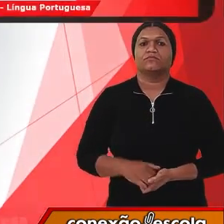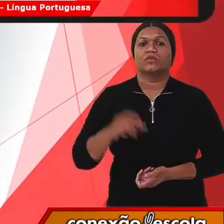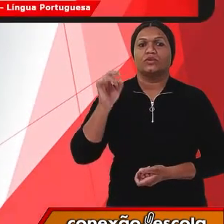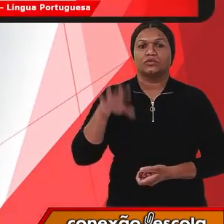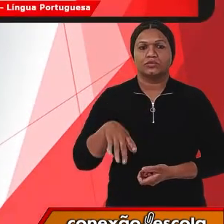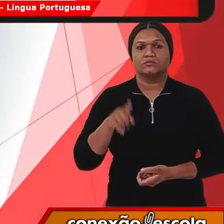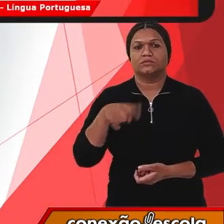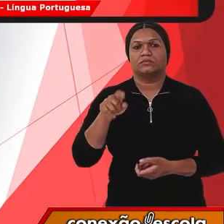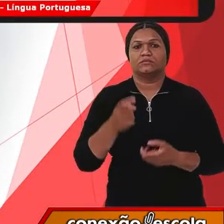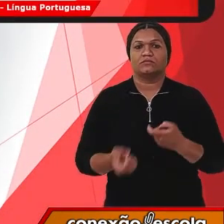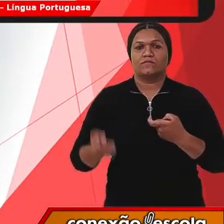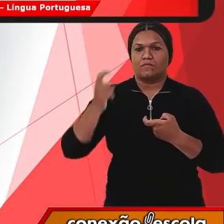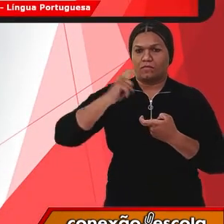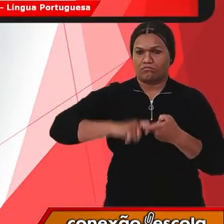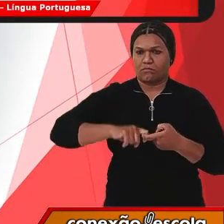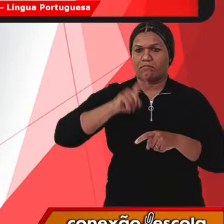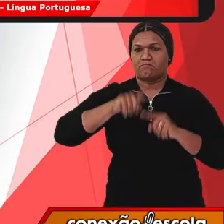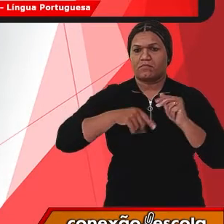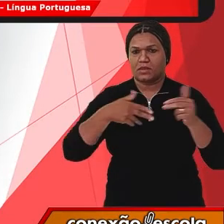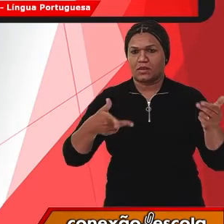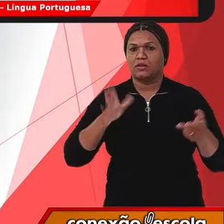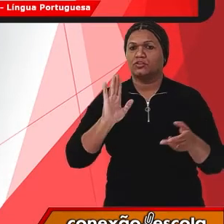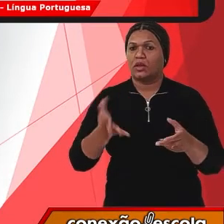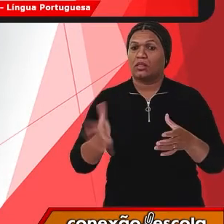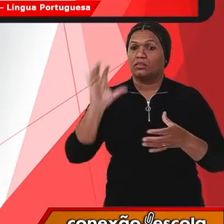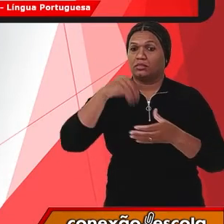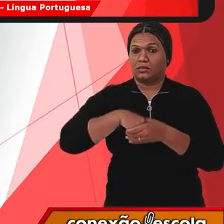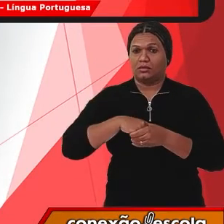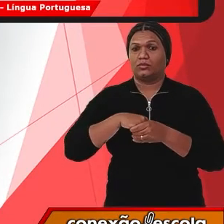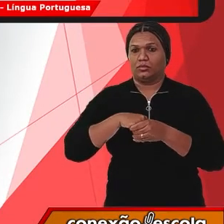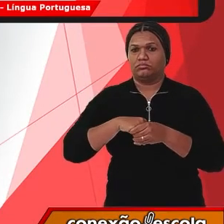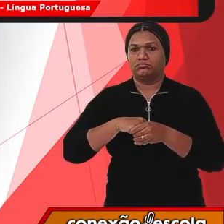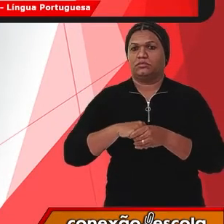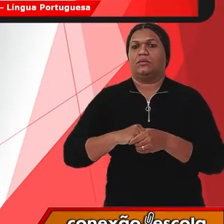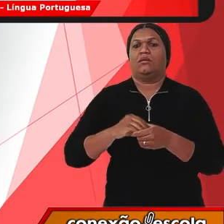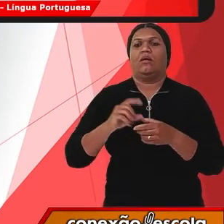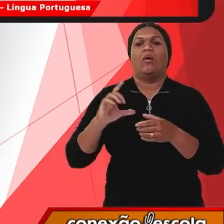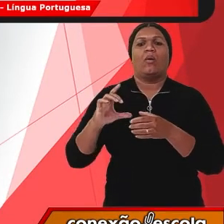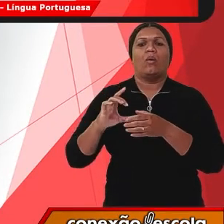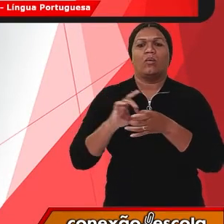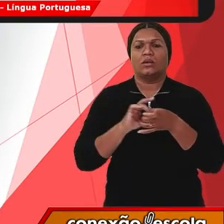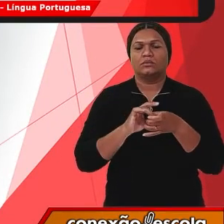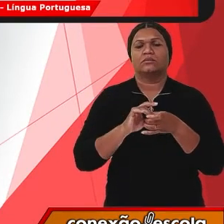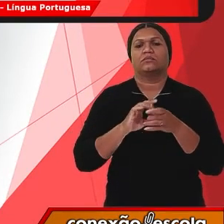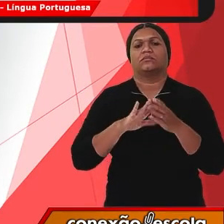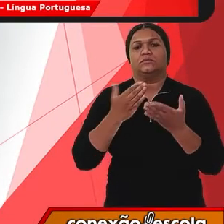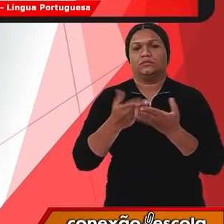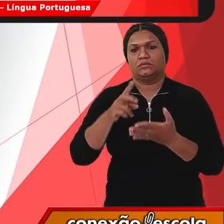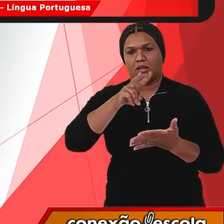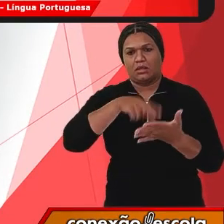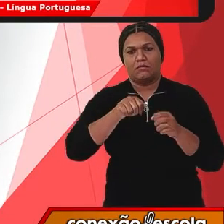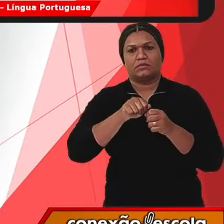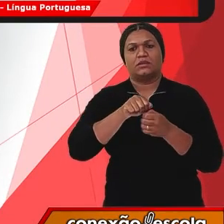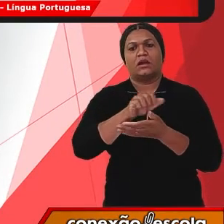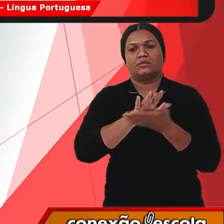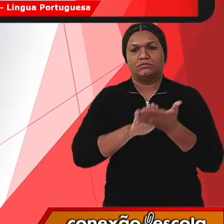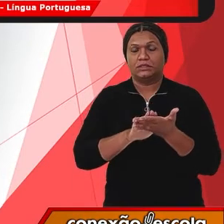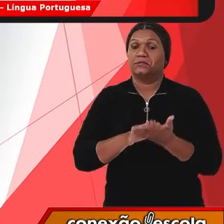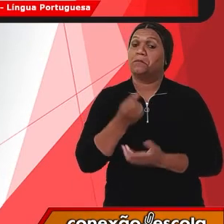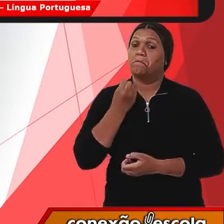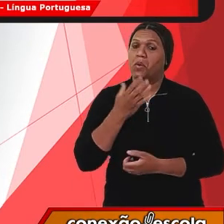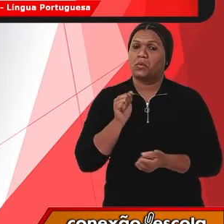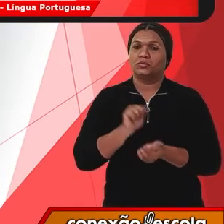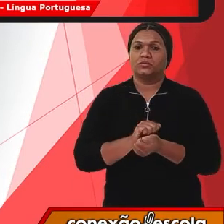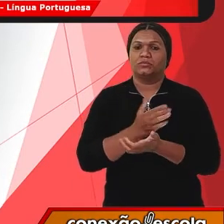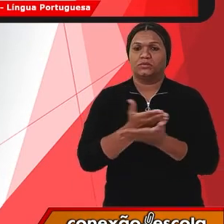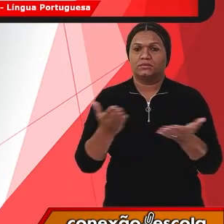retomar esse material já está disponível lá no portal conexão escola para ler e fazer a sua atividade foi